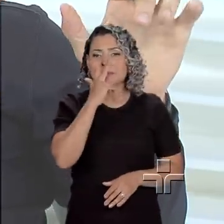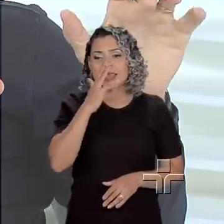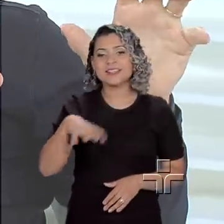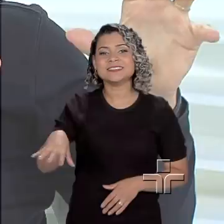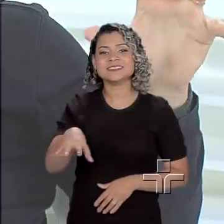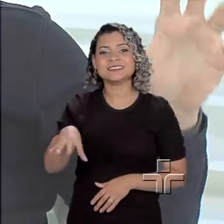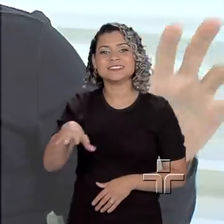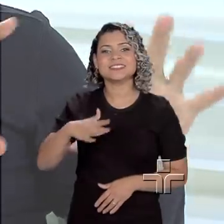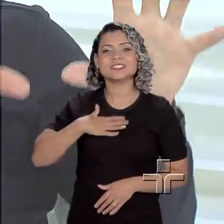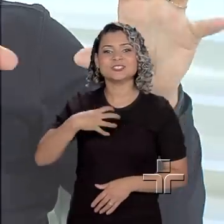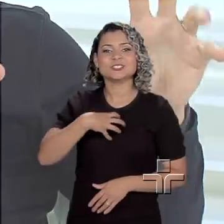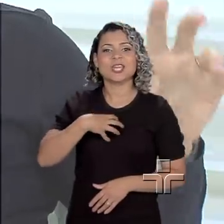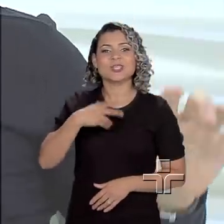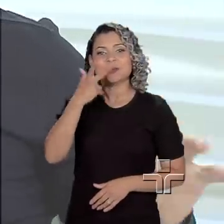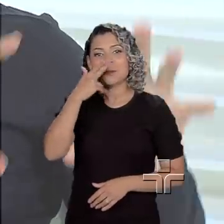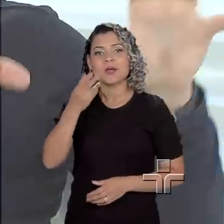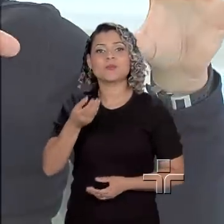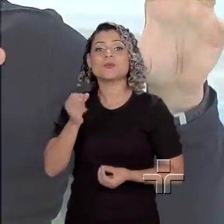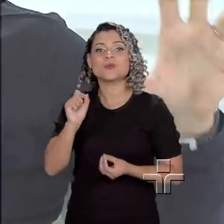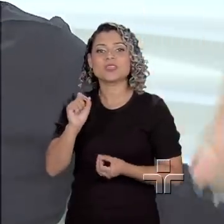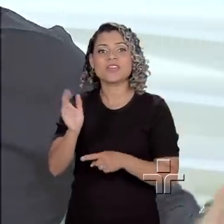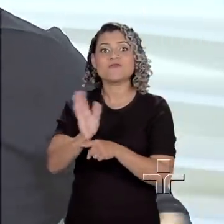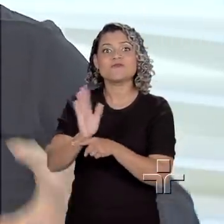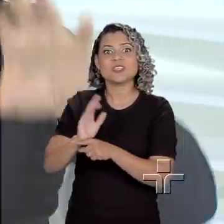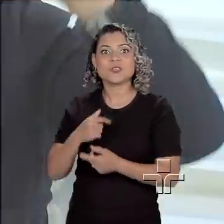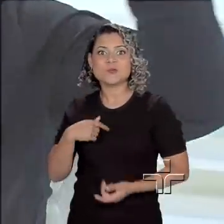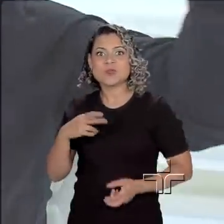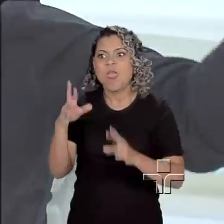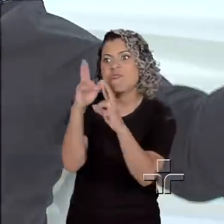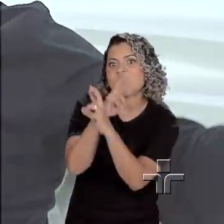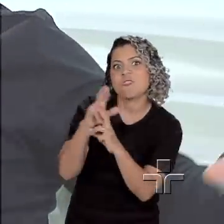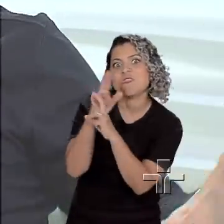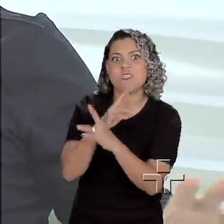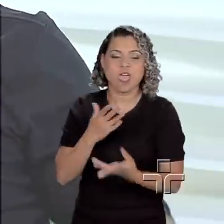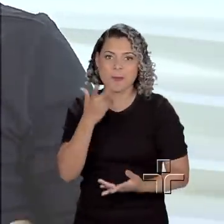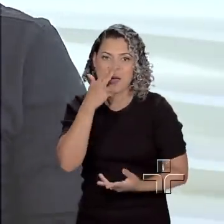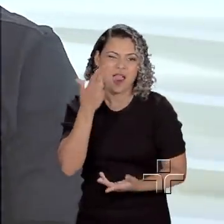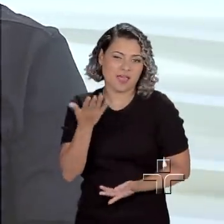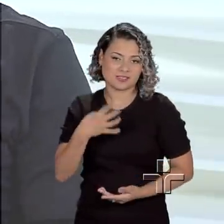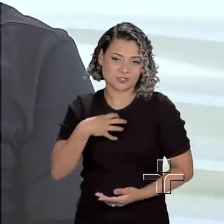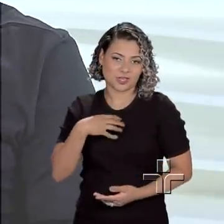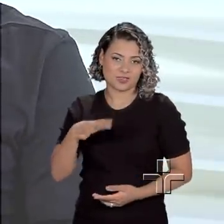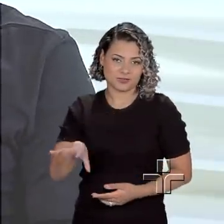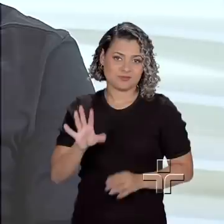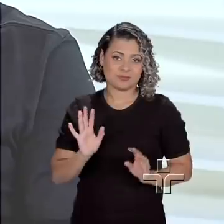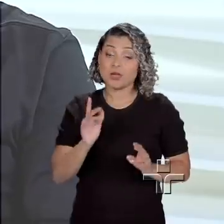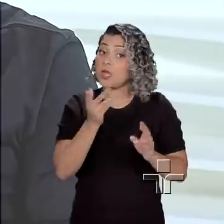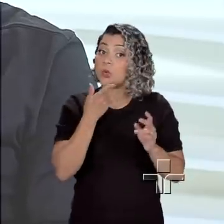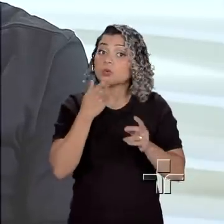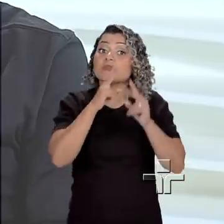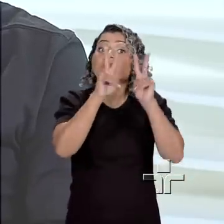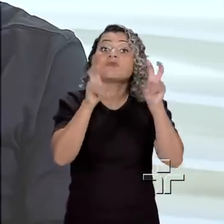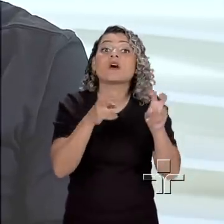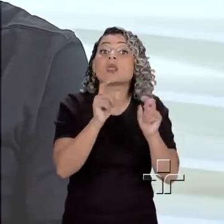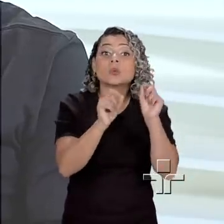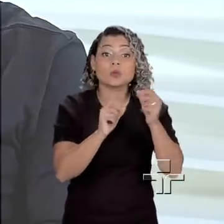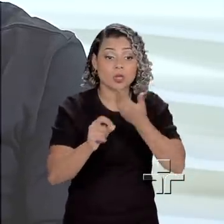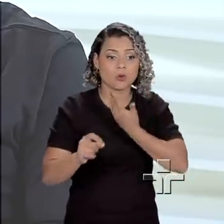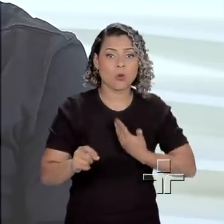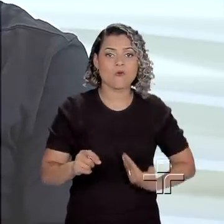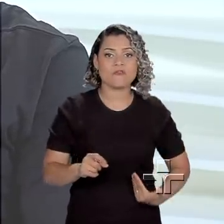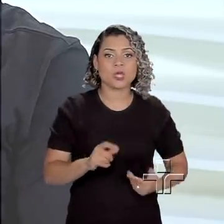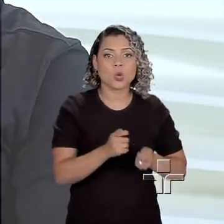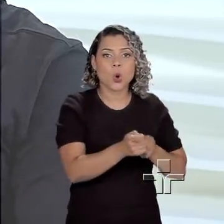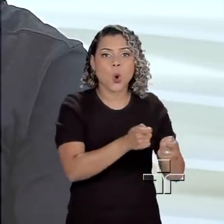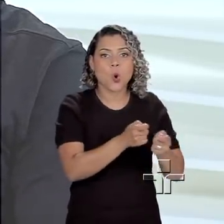de Smiley's People, né? De filme de detetive, de espionagem global, assim por diante. Eu estou falando o Estado partir para